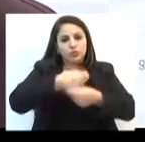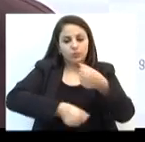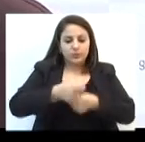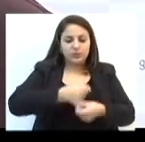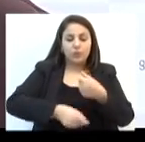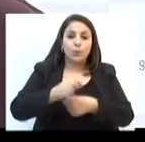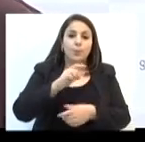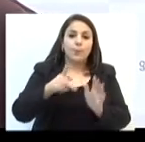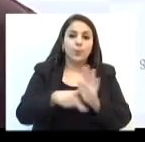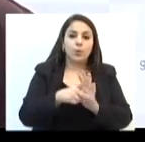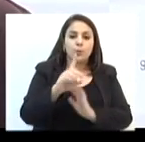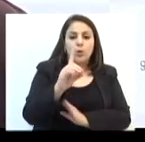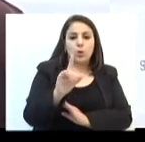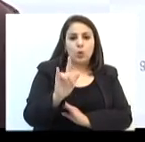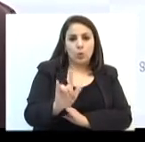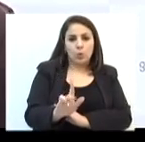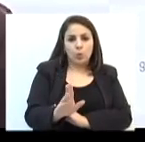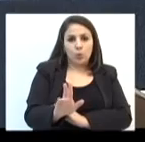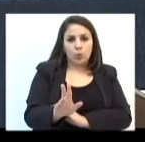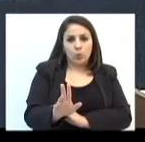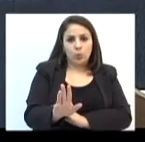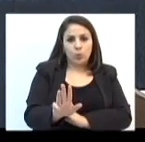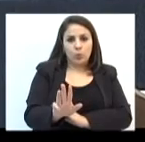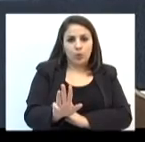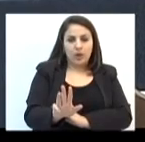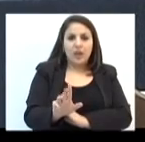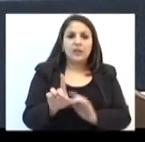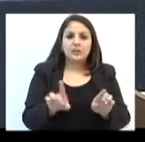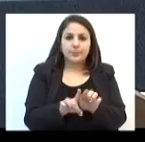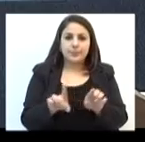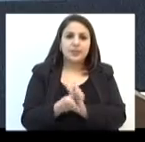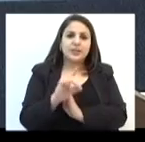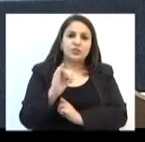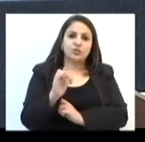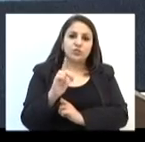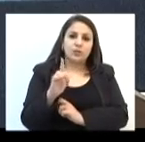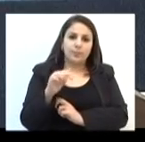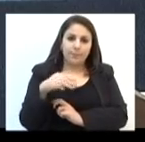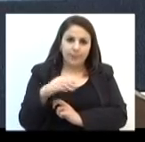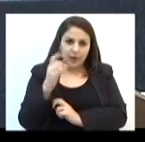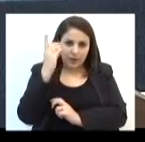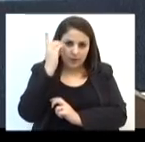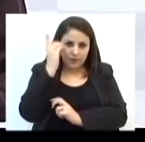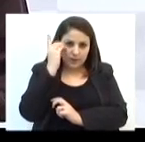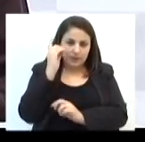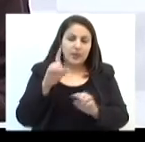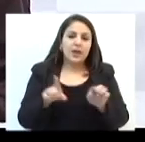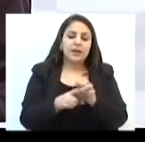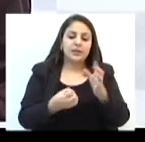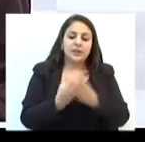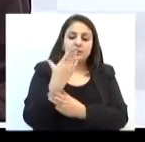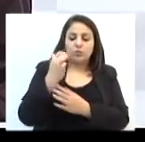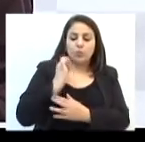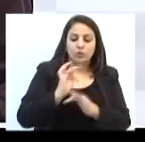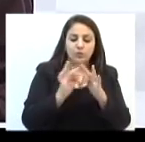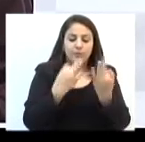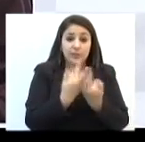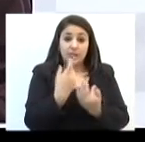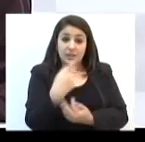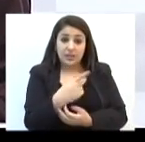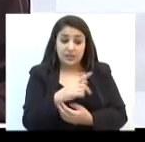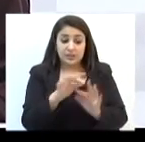das administrações de Lula e Dilma. Uma delas foi a criação do Bolsa Família. Através deste